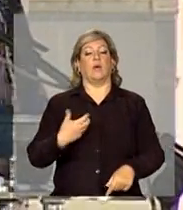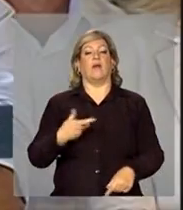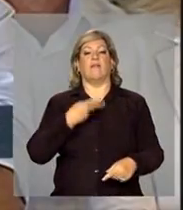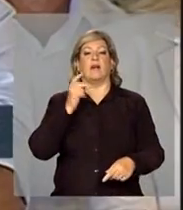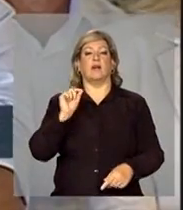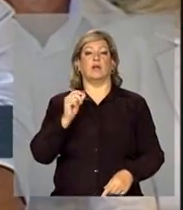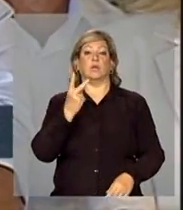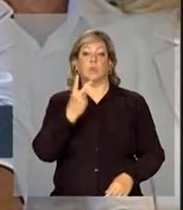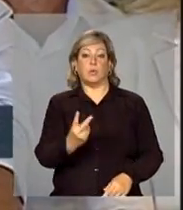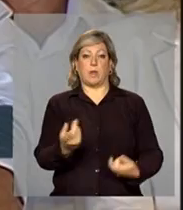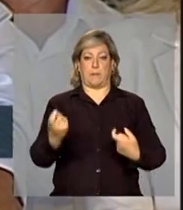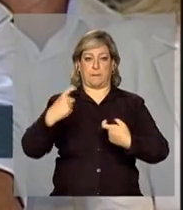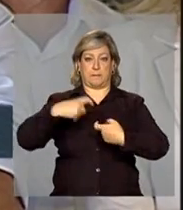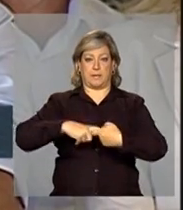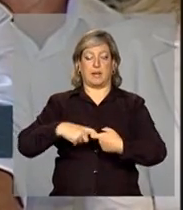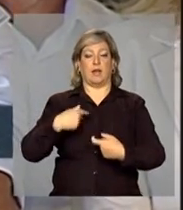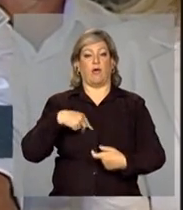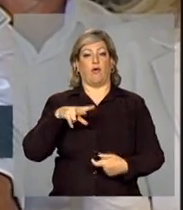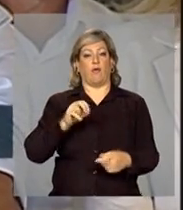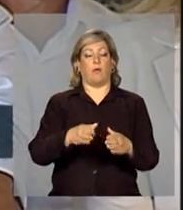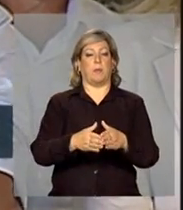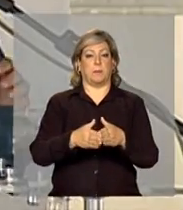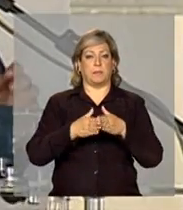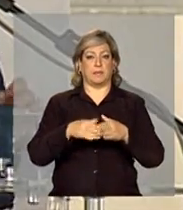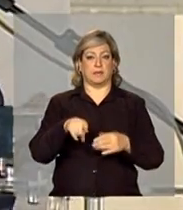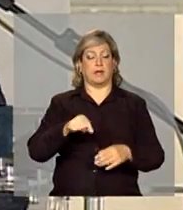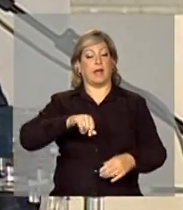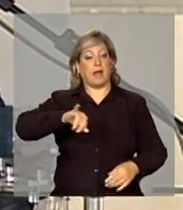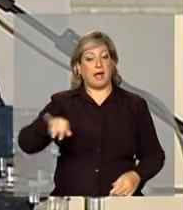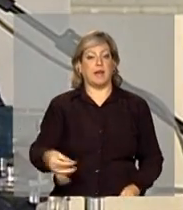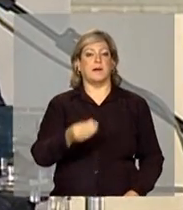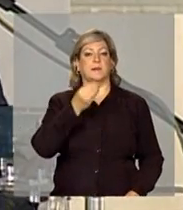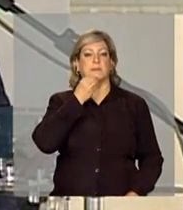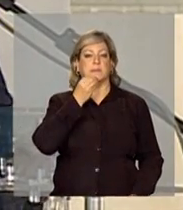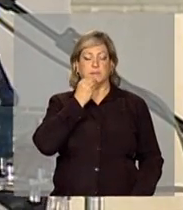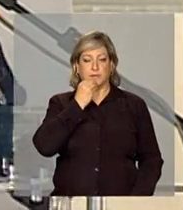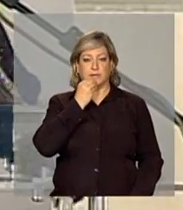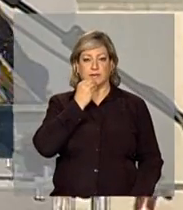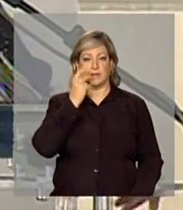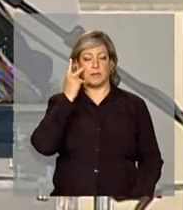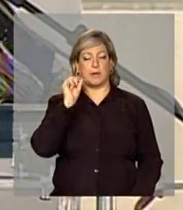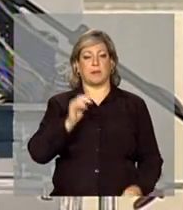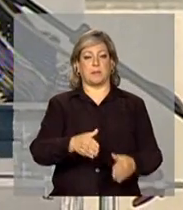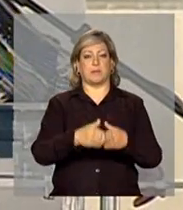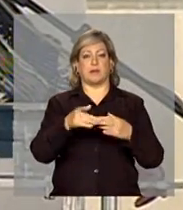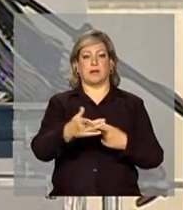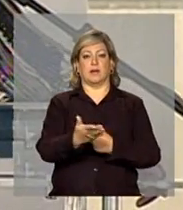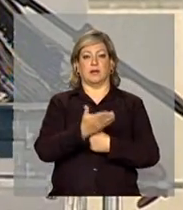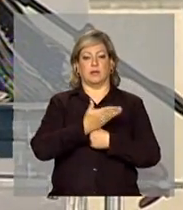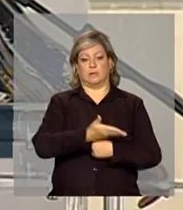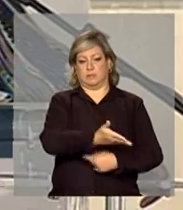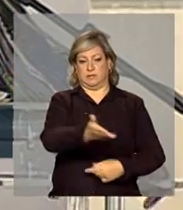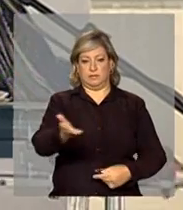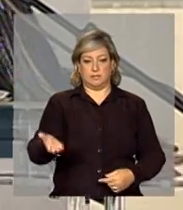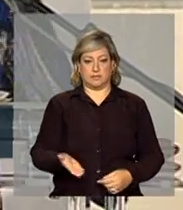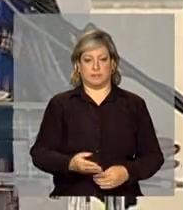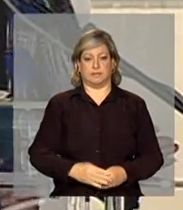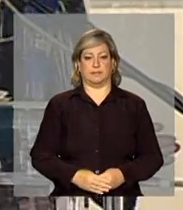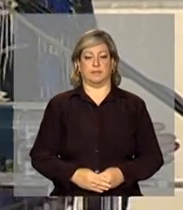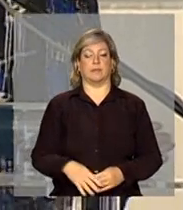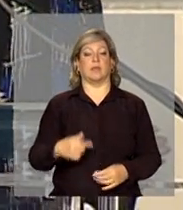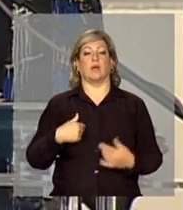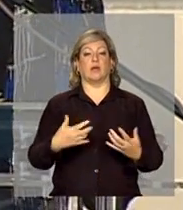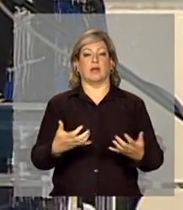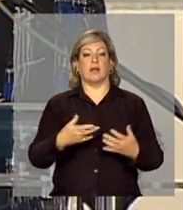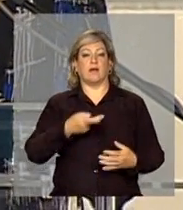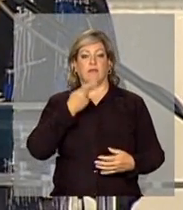de duas parcerias que eu vou pedir, aproveitar para pedir o apoio dos senhores. Queria